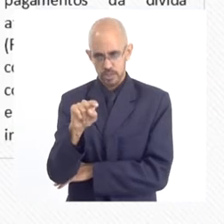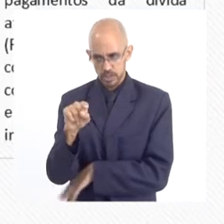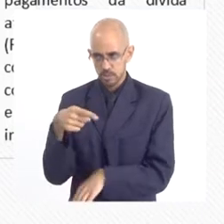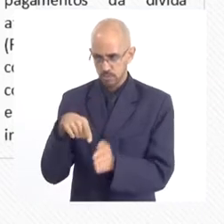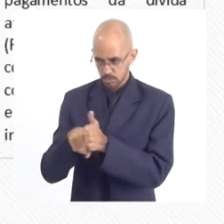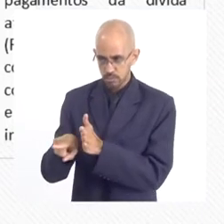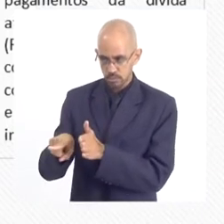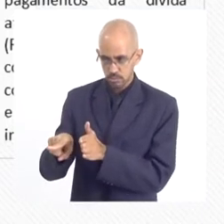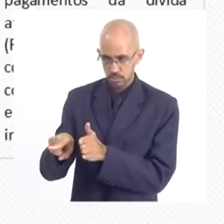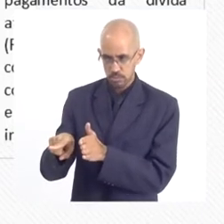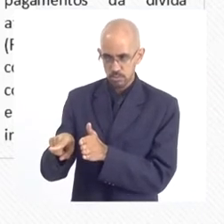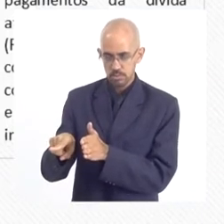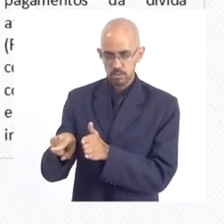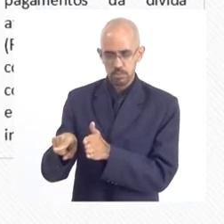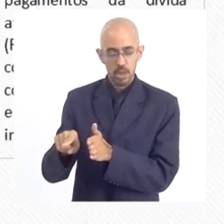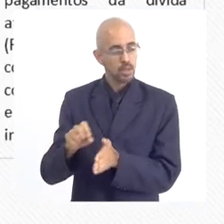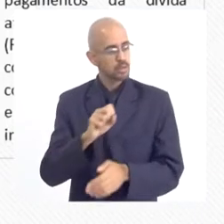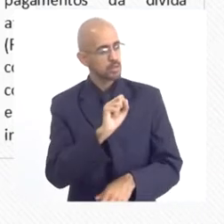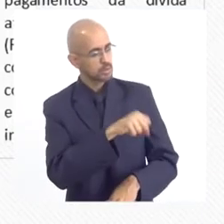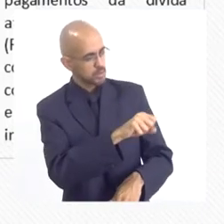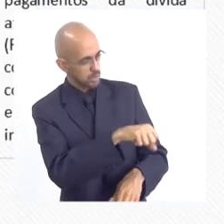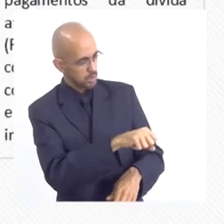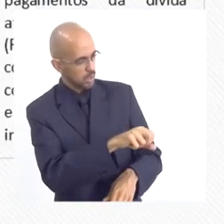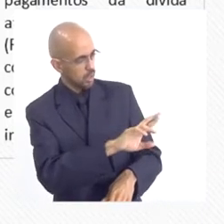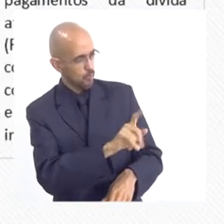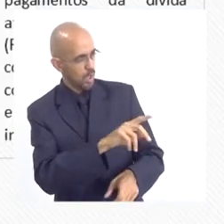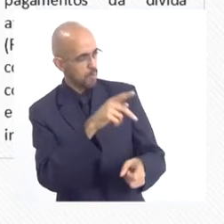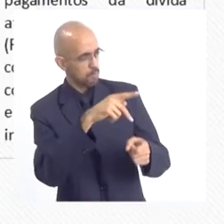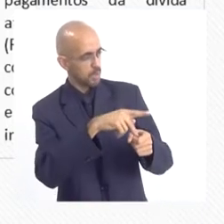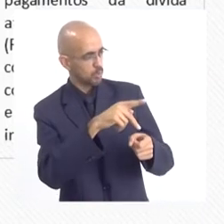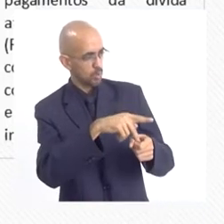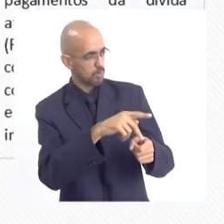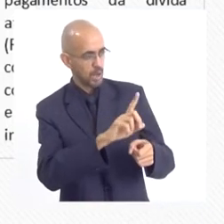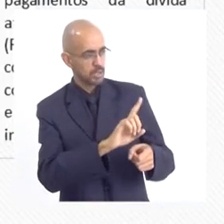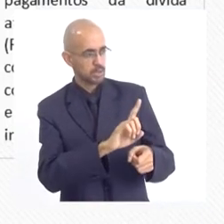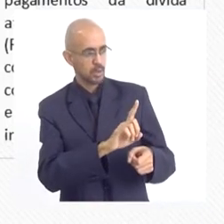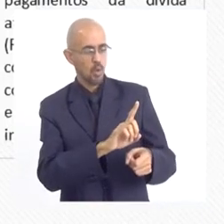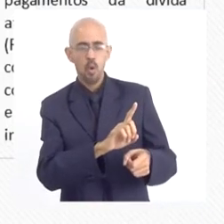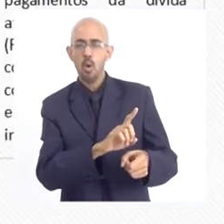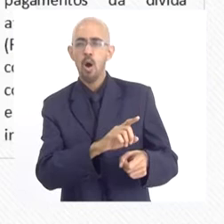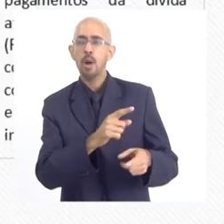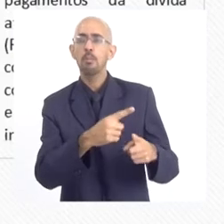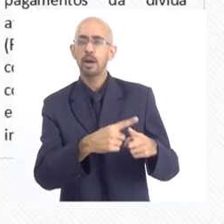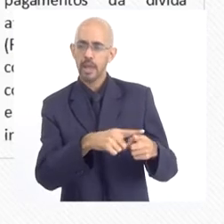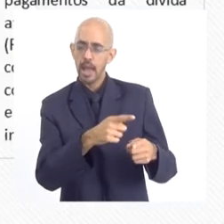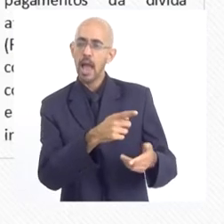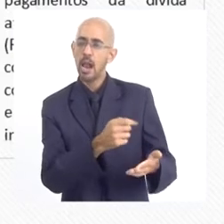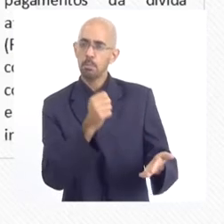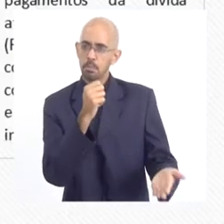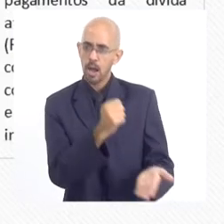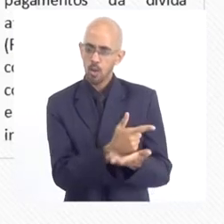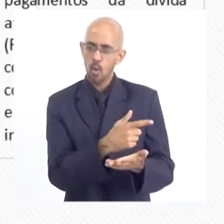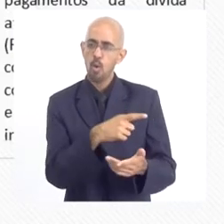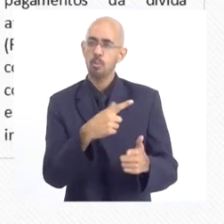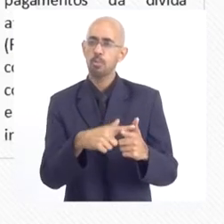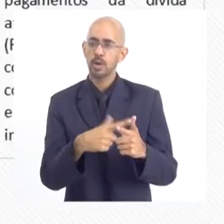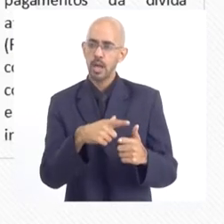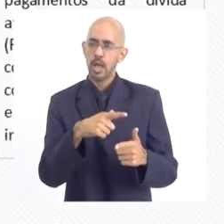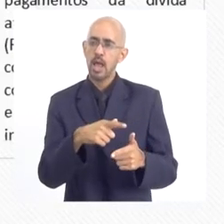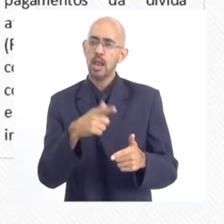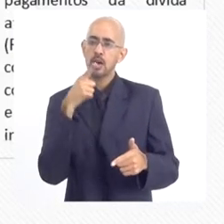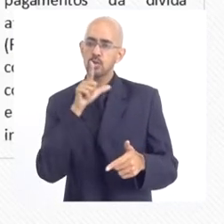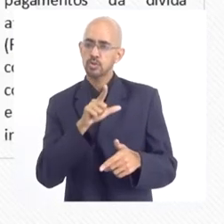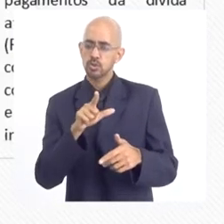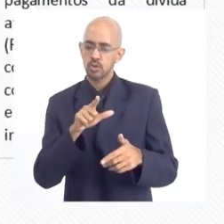Sim. Não foi a Petrobras pagando sem ter ganho, né? Ela pagou porque se apropriou